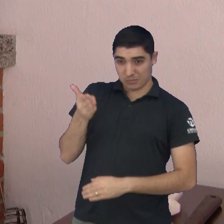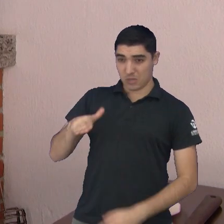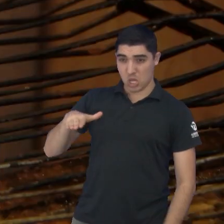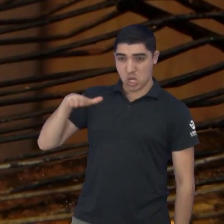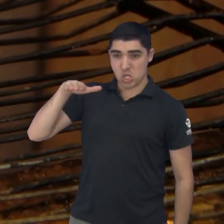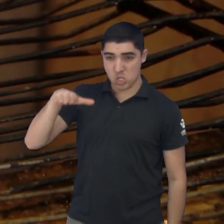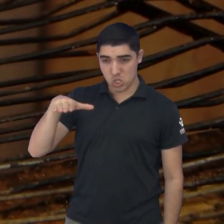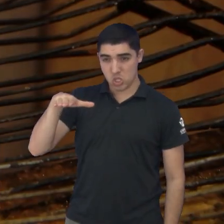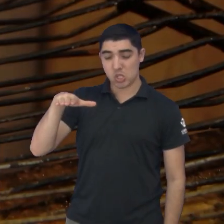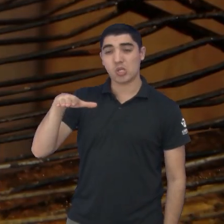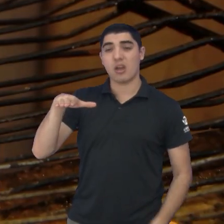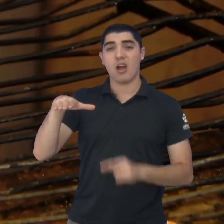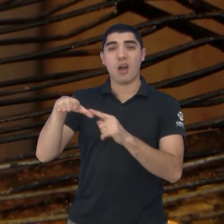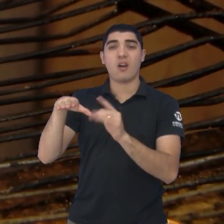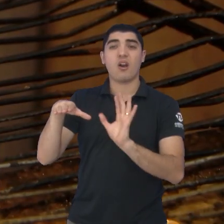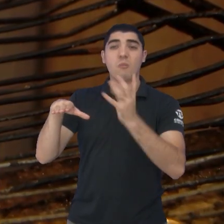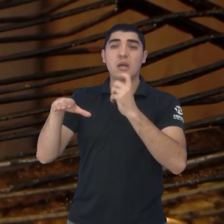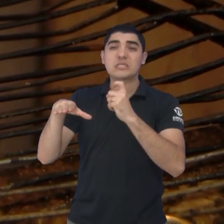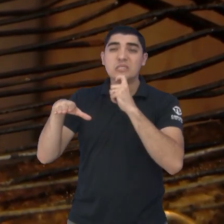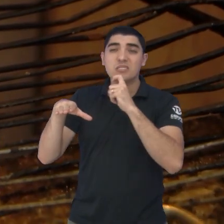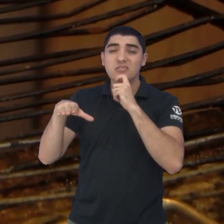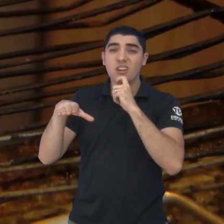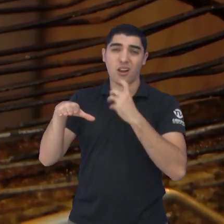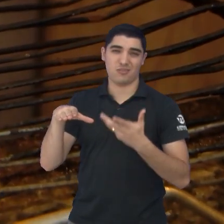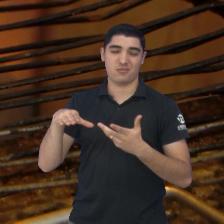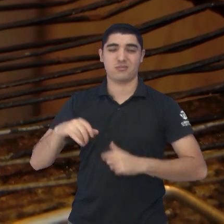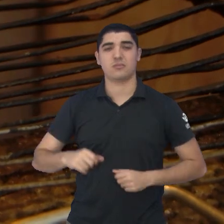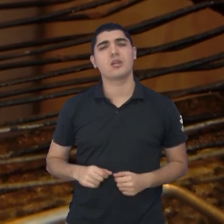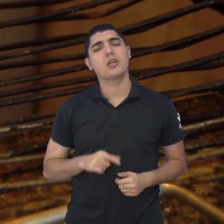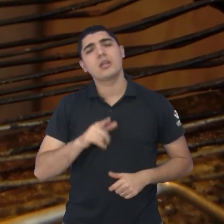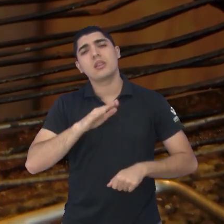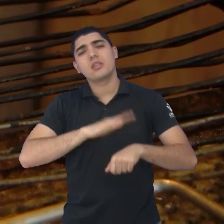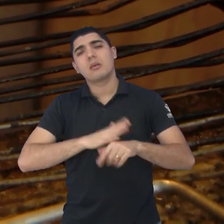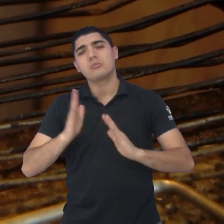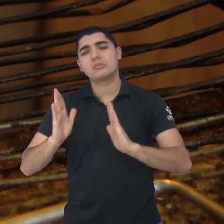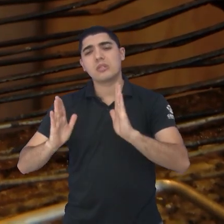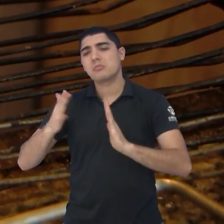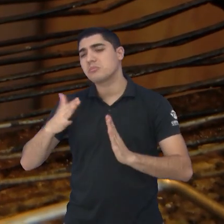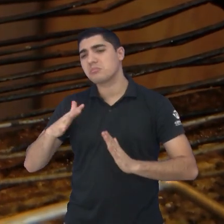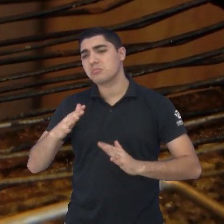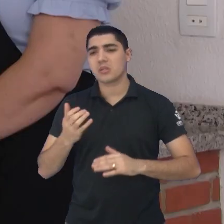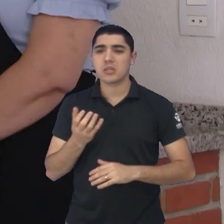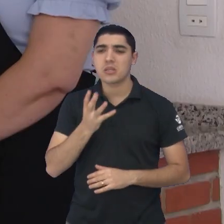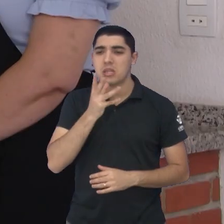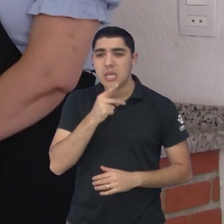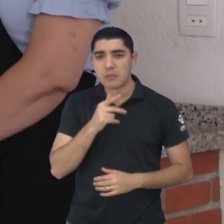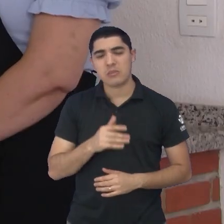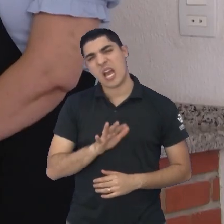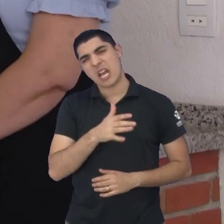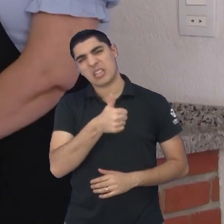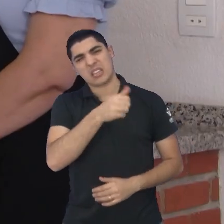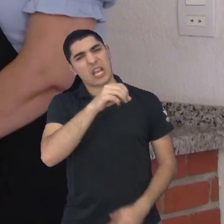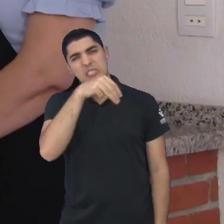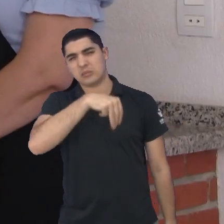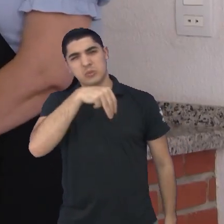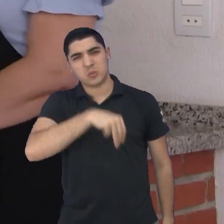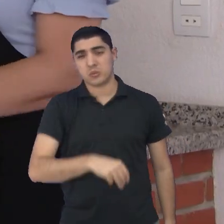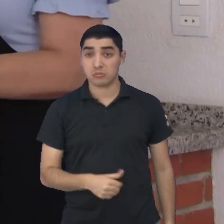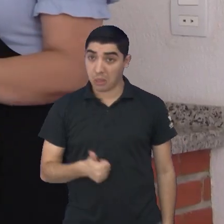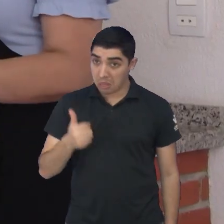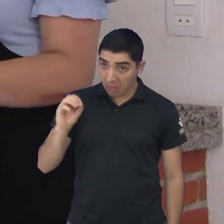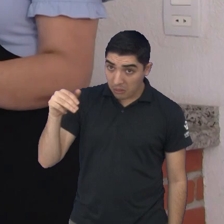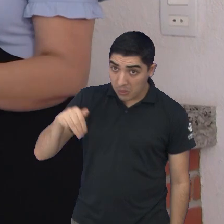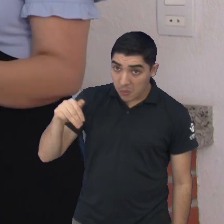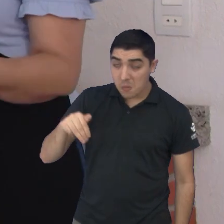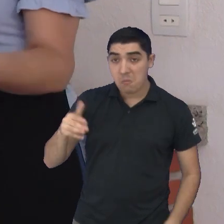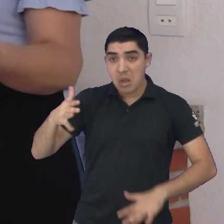fria, a carne vai pegar mais sal. Em média, quanto tempo demora? Não está muito quente não, mas é mais de 10 minutos. 10 minutos? Em